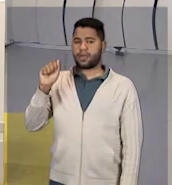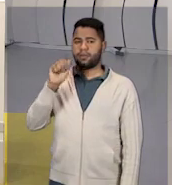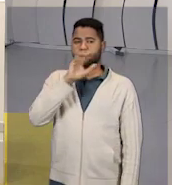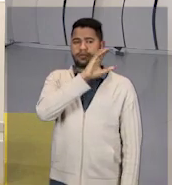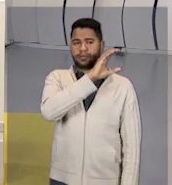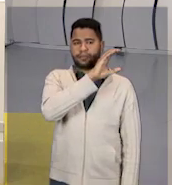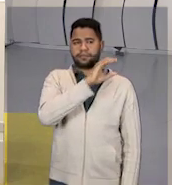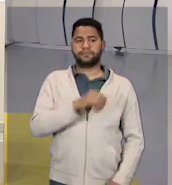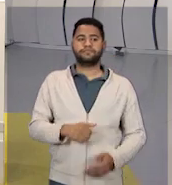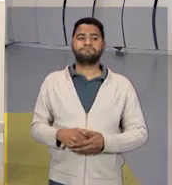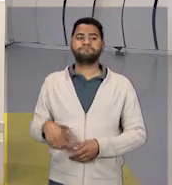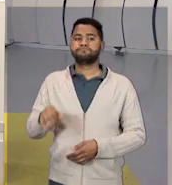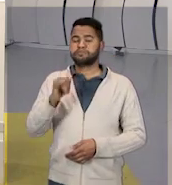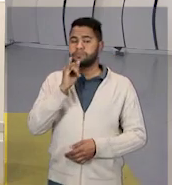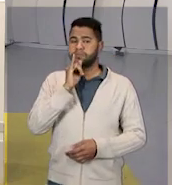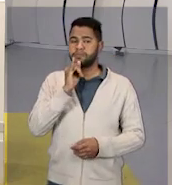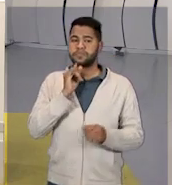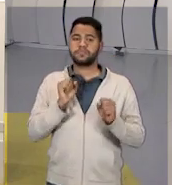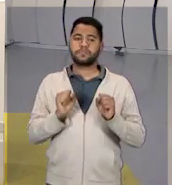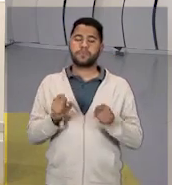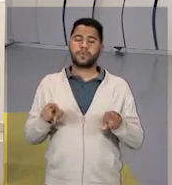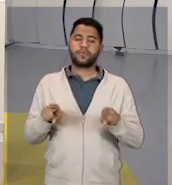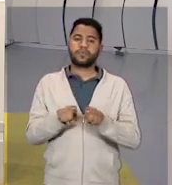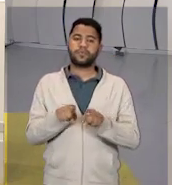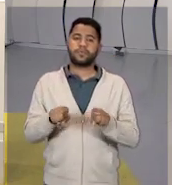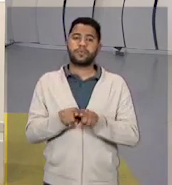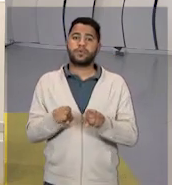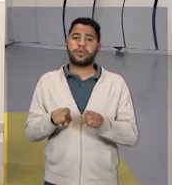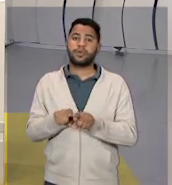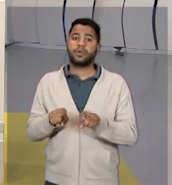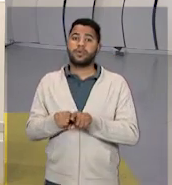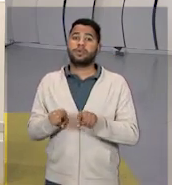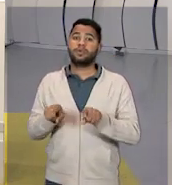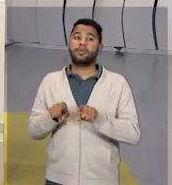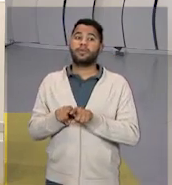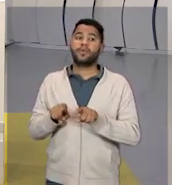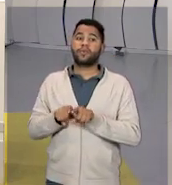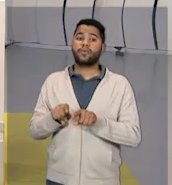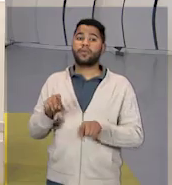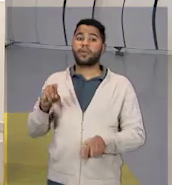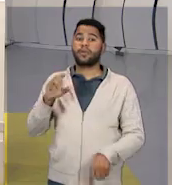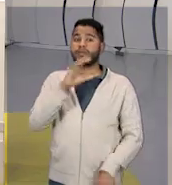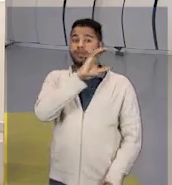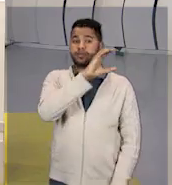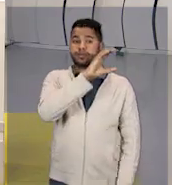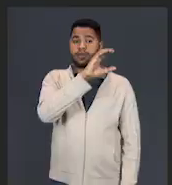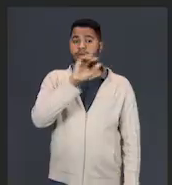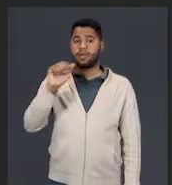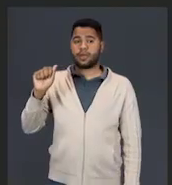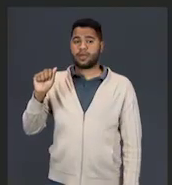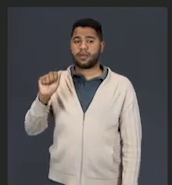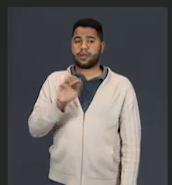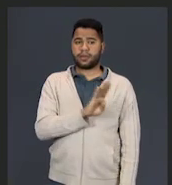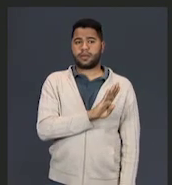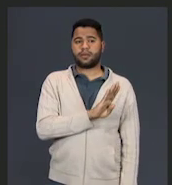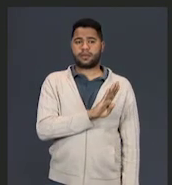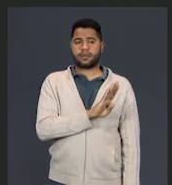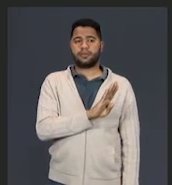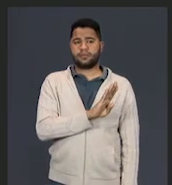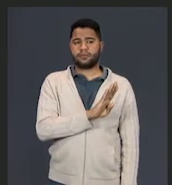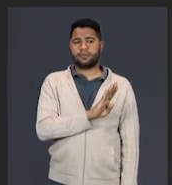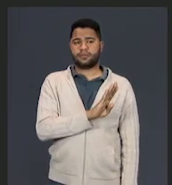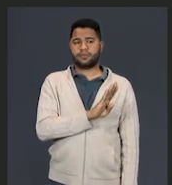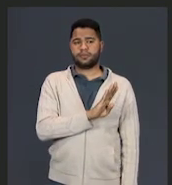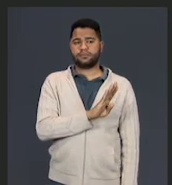exemplo, eu posso fazer o CAB. Então, o caminho CAB vai ser muito parecido, ó. C,